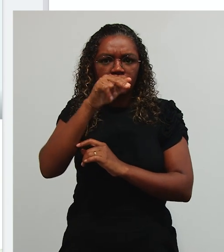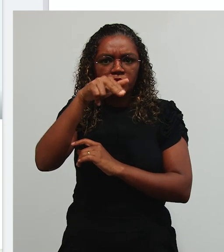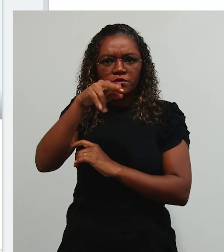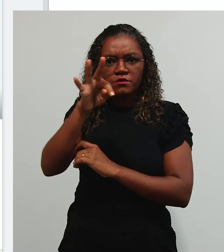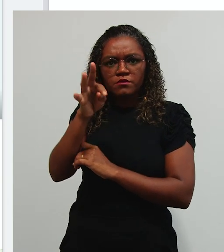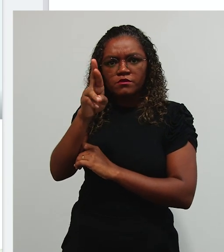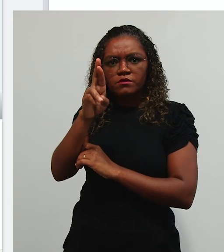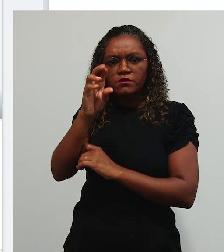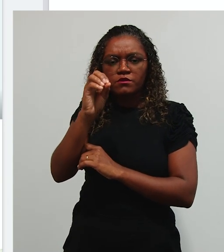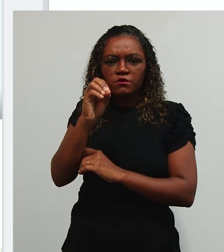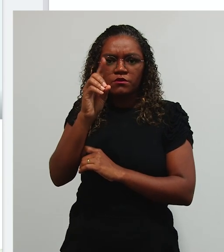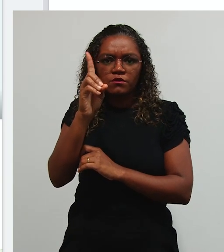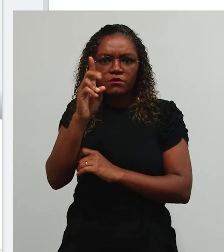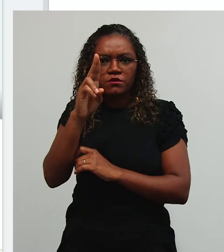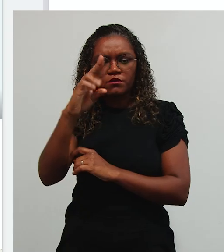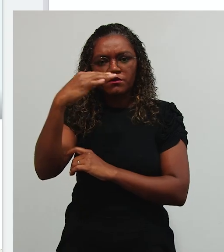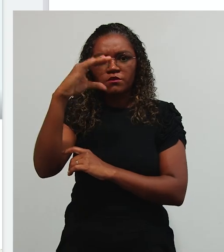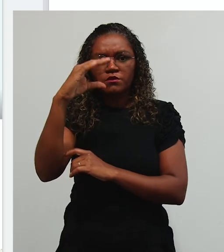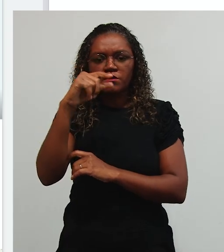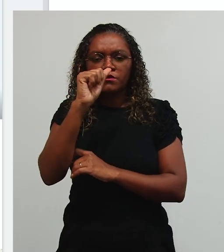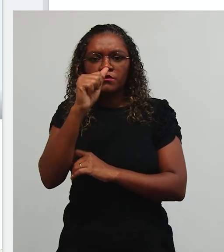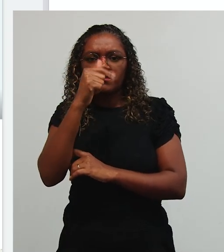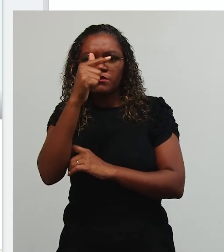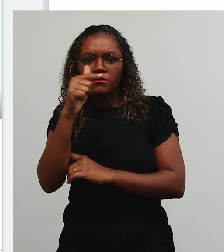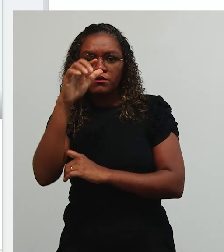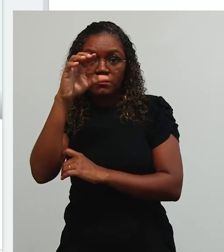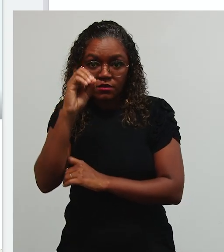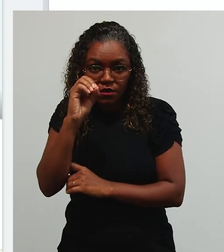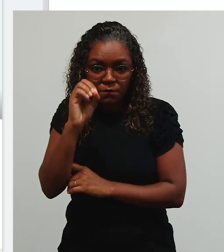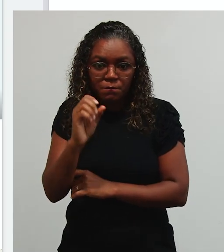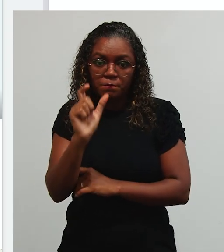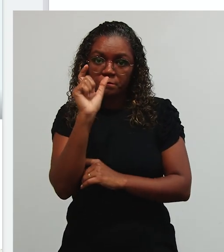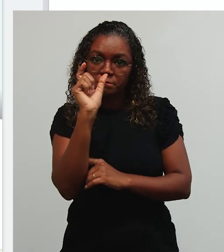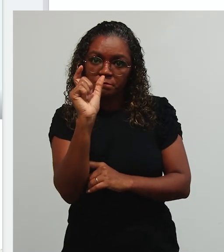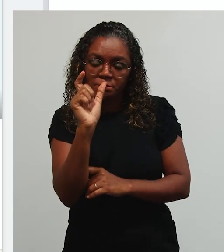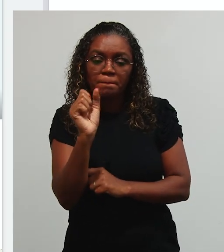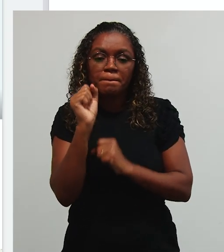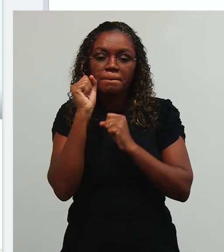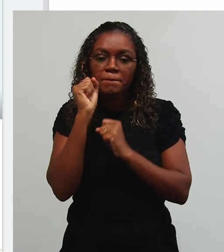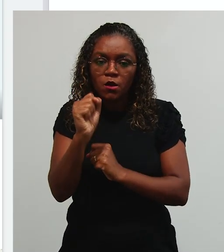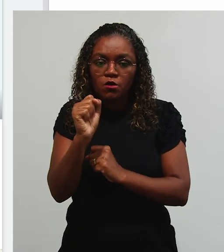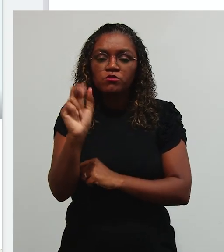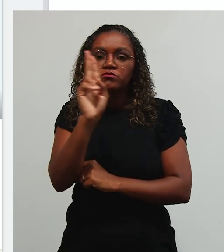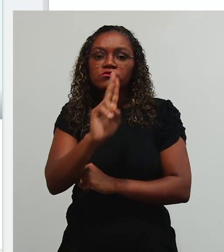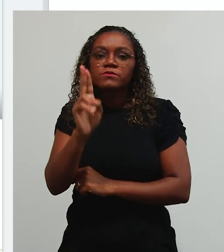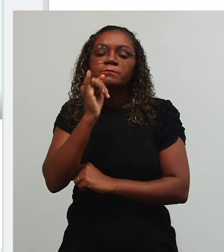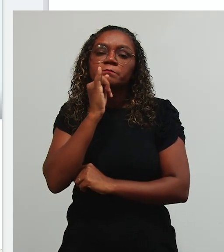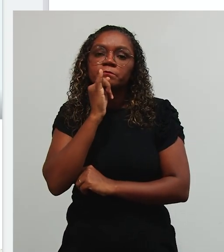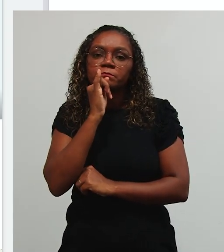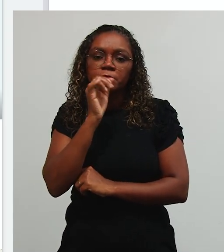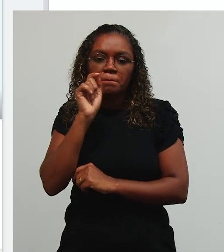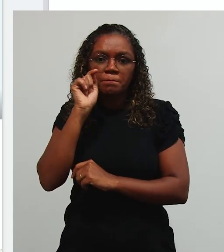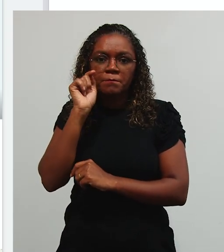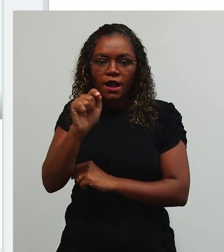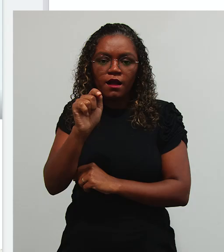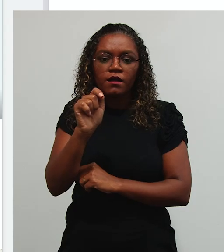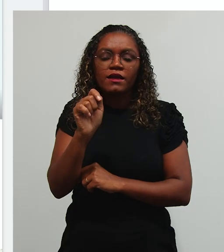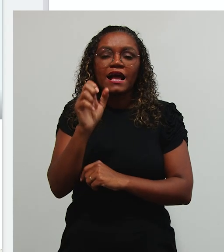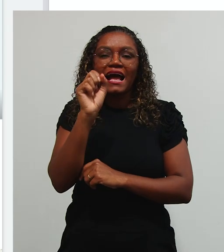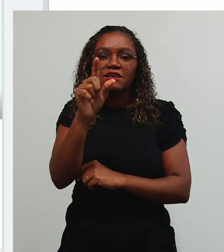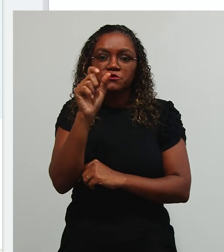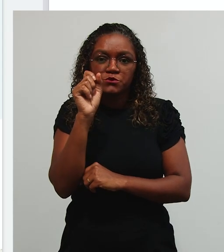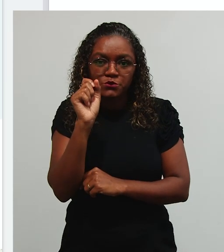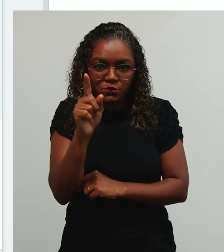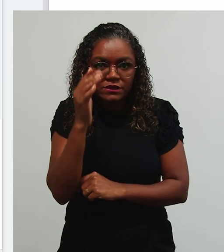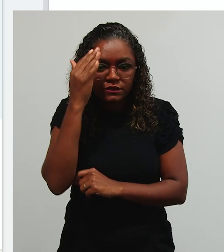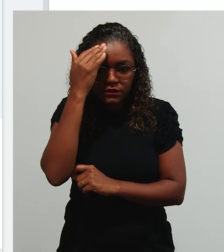como você também pode editar. Ó. Lembrando que todas as caixas de texto, quando você clica sobre elas, elas ficam